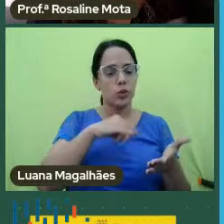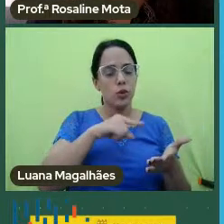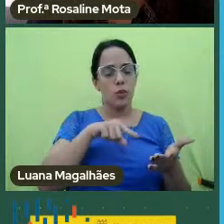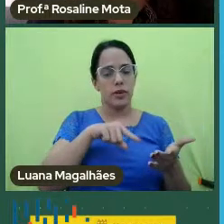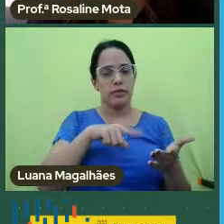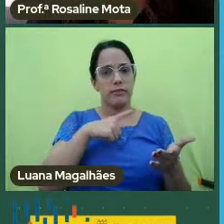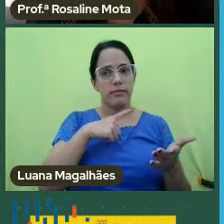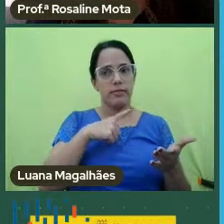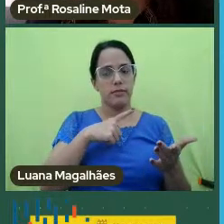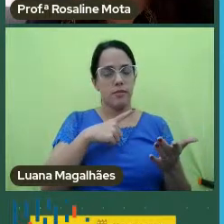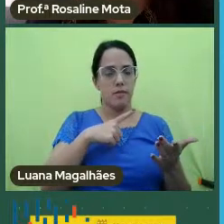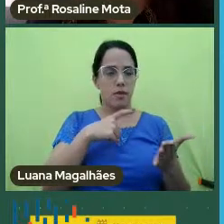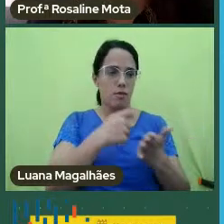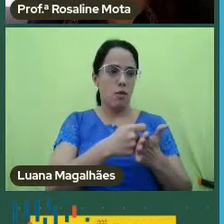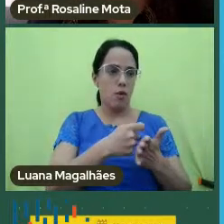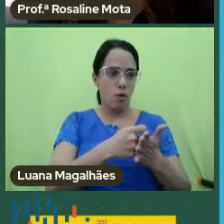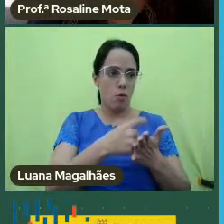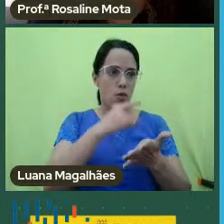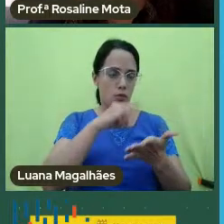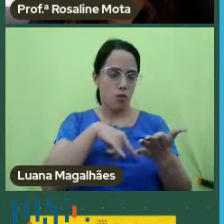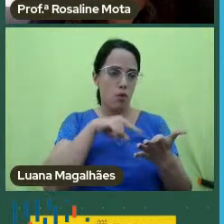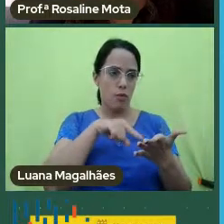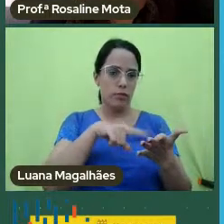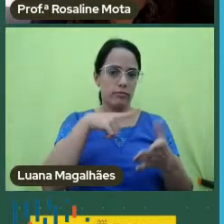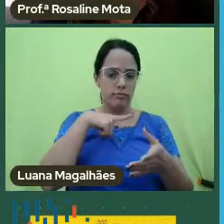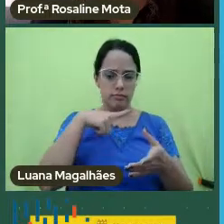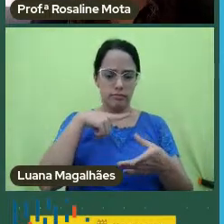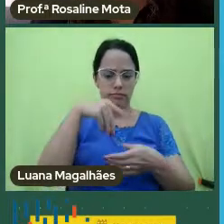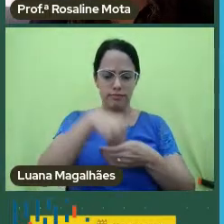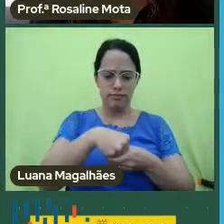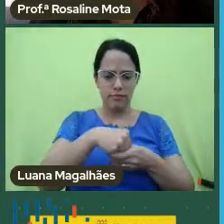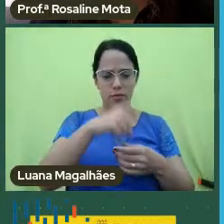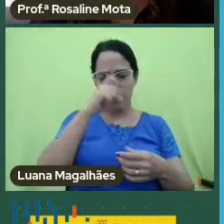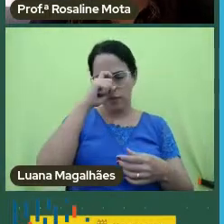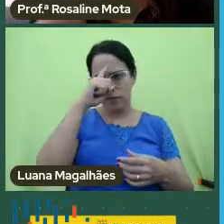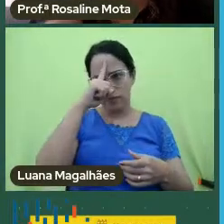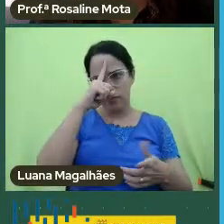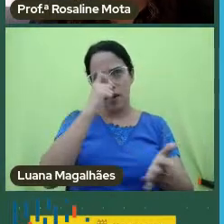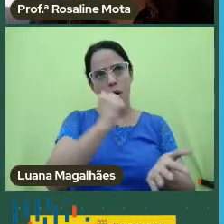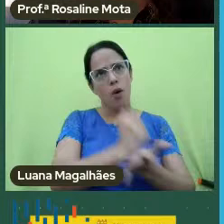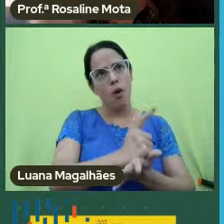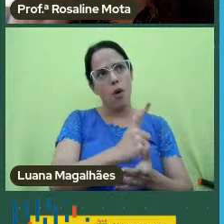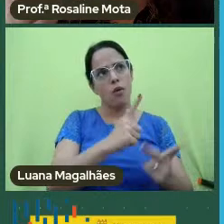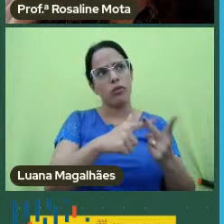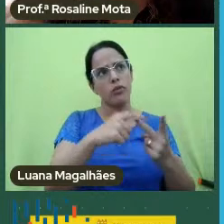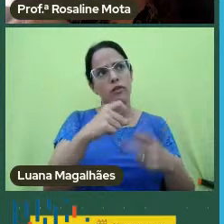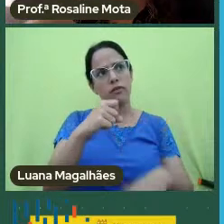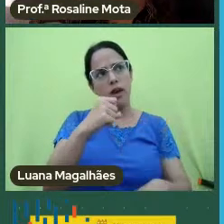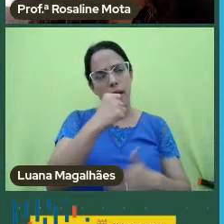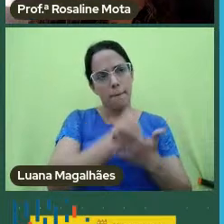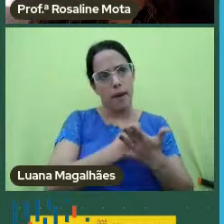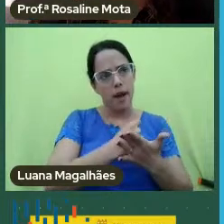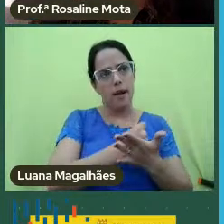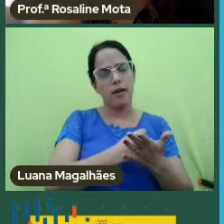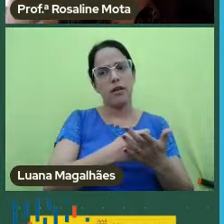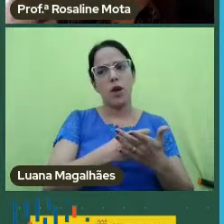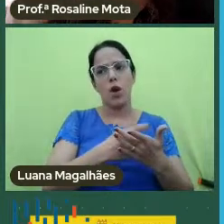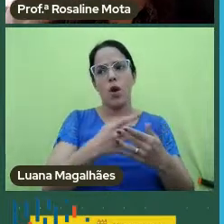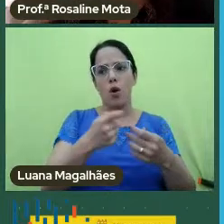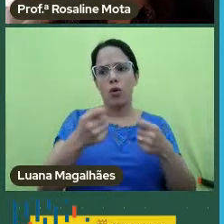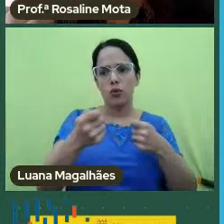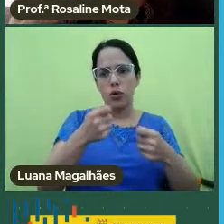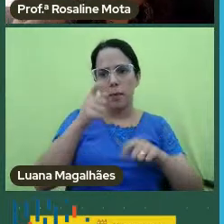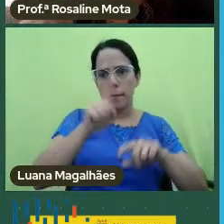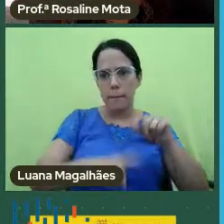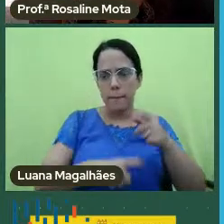que existem lá no hospital. A gente tem compras, a gente tem farmácia, a gente tem controle de materiais, a